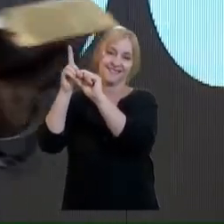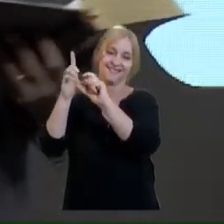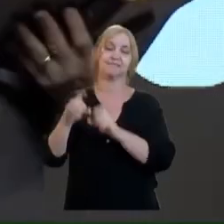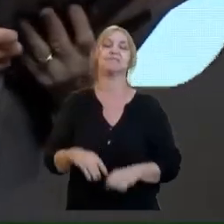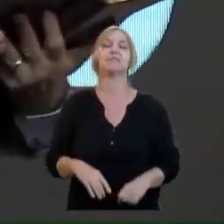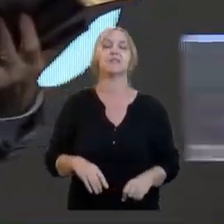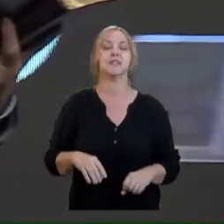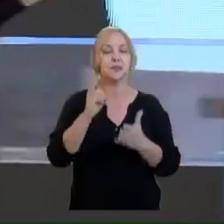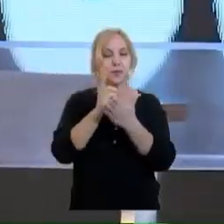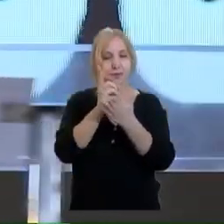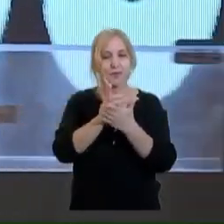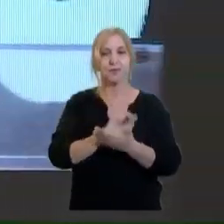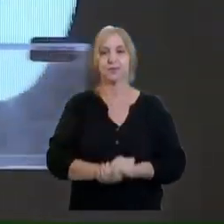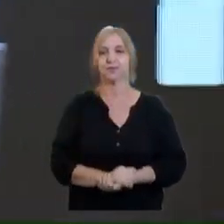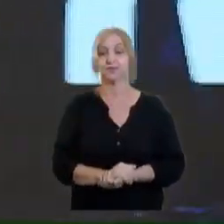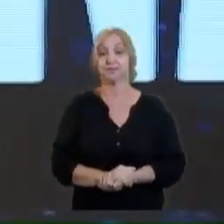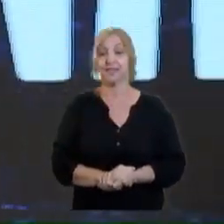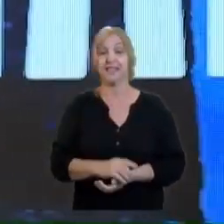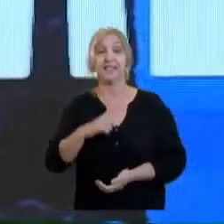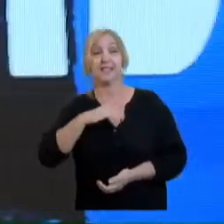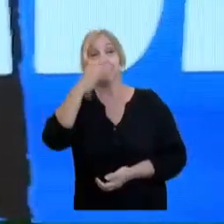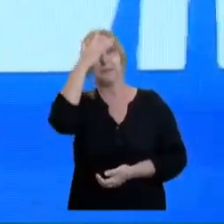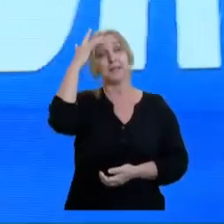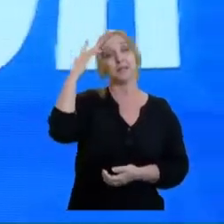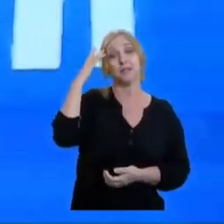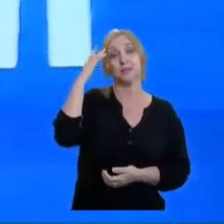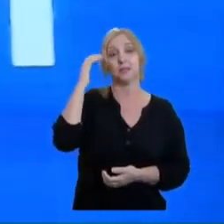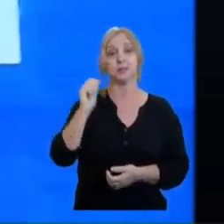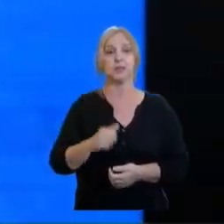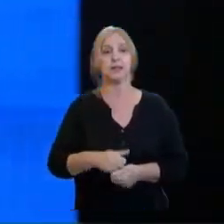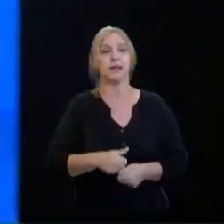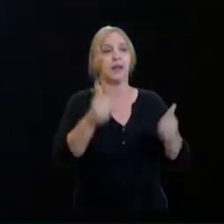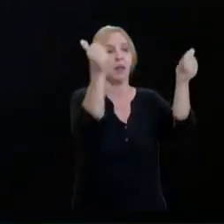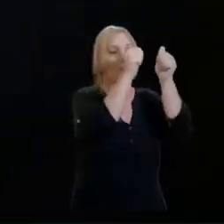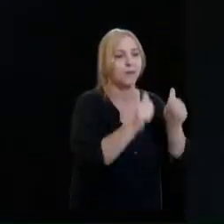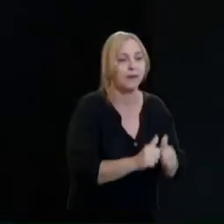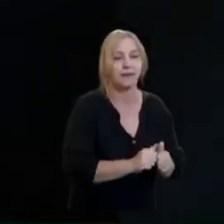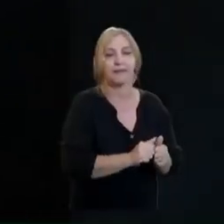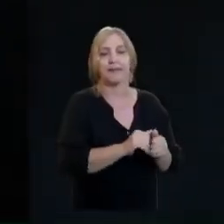Permanecei nele. Tem gente que fica permanecendo em doutrina.